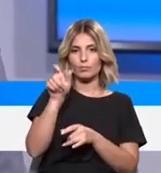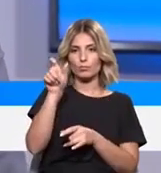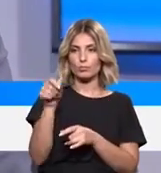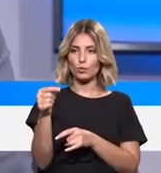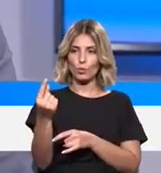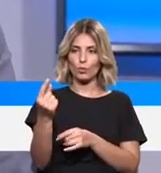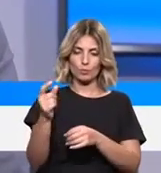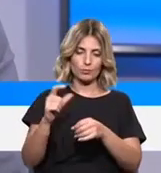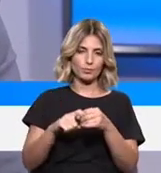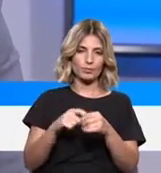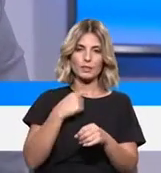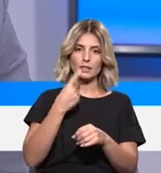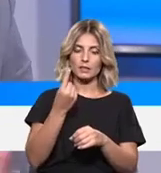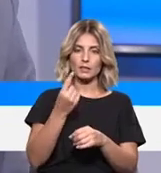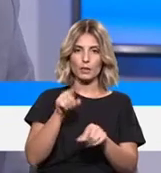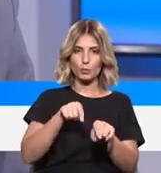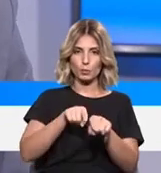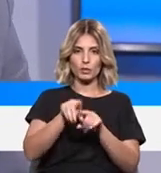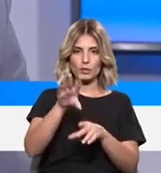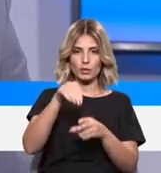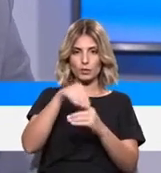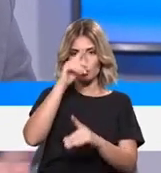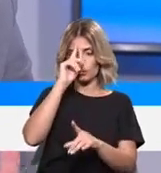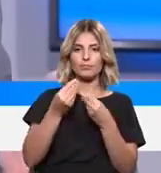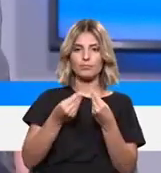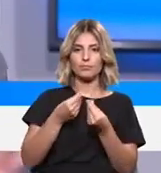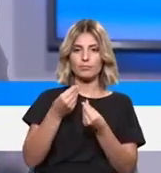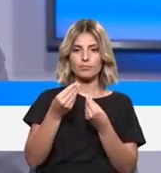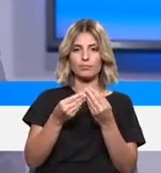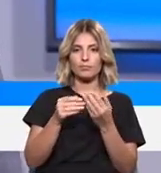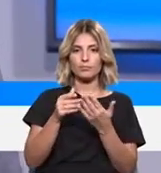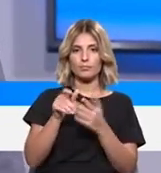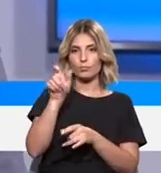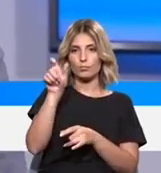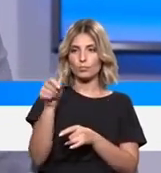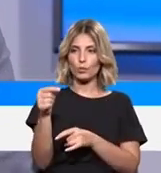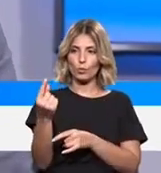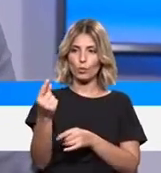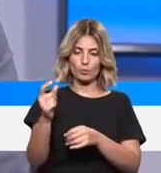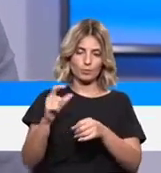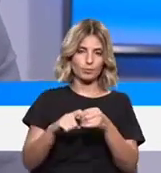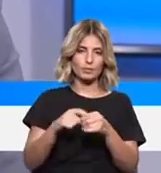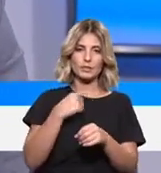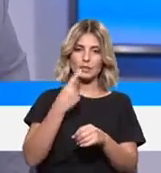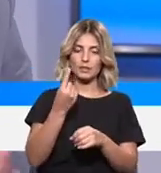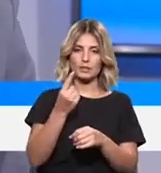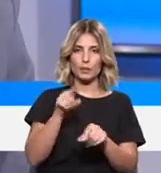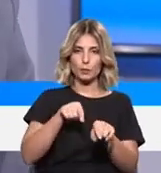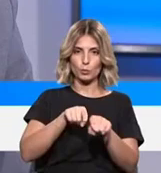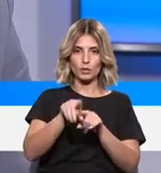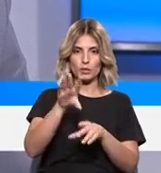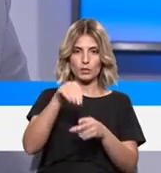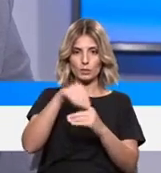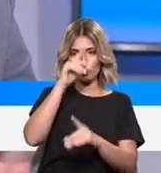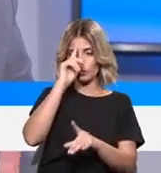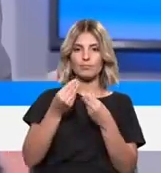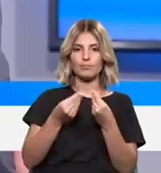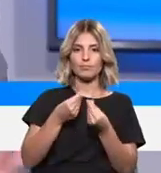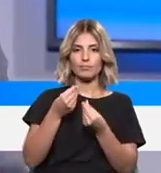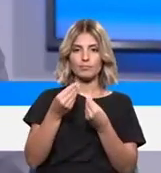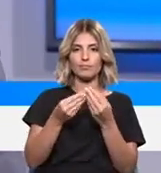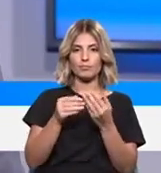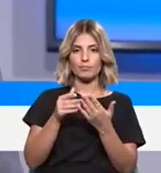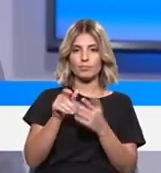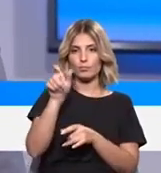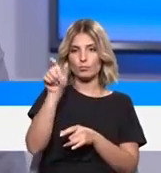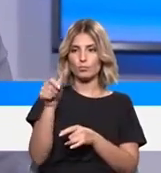militante que diz que está na política para ganhar dinheiro pelo menos de um militante que diz que está na política para ganhar dinheiro pelo